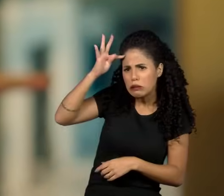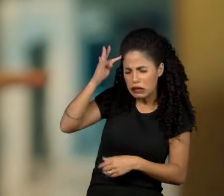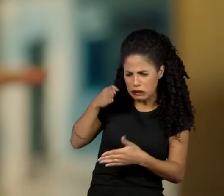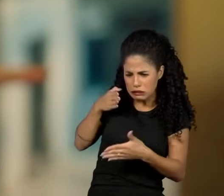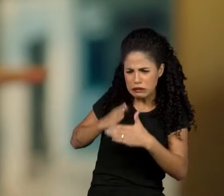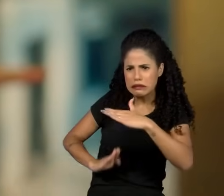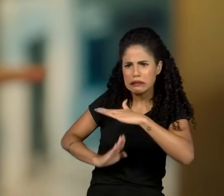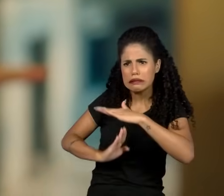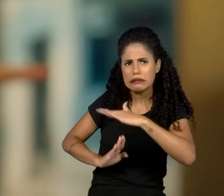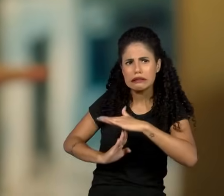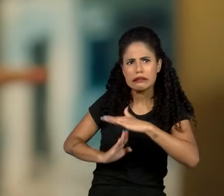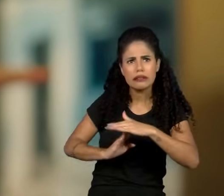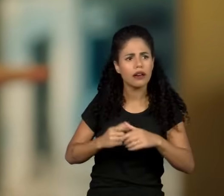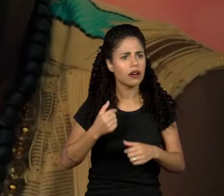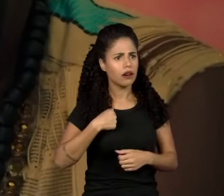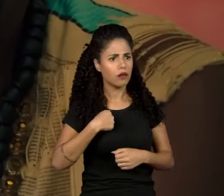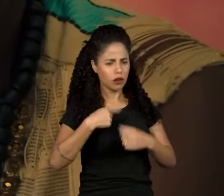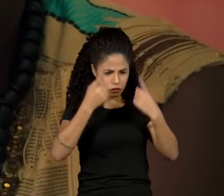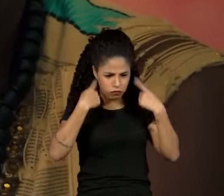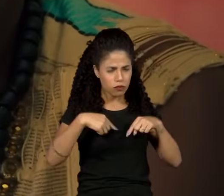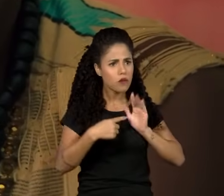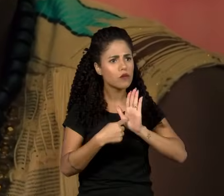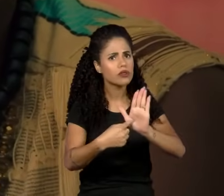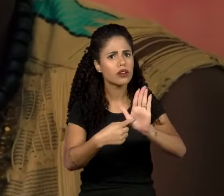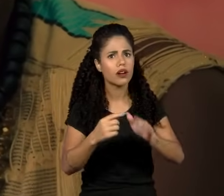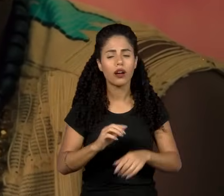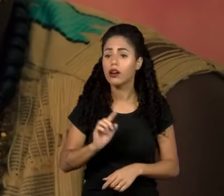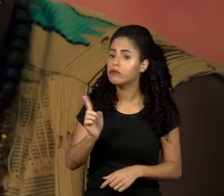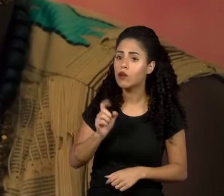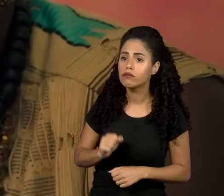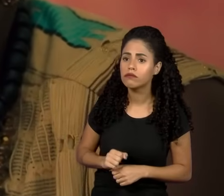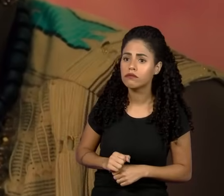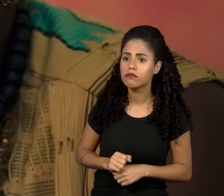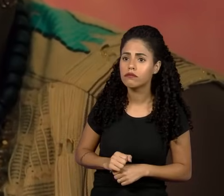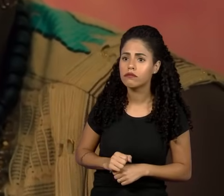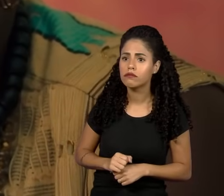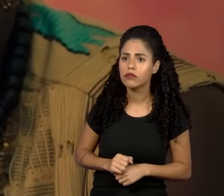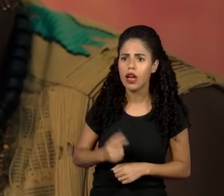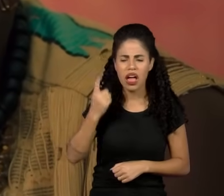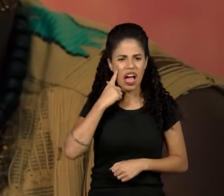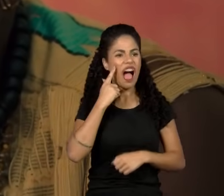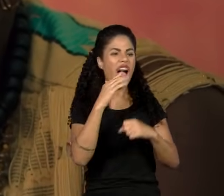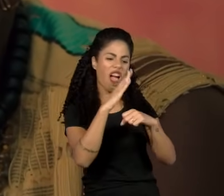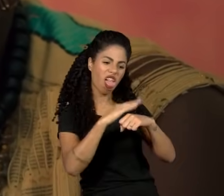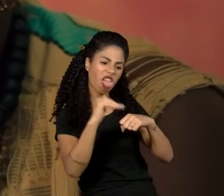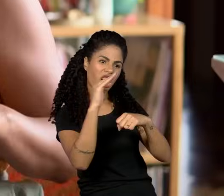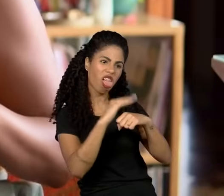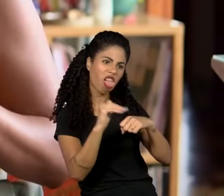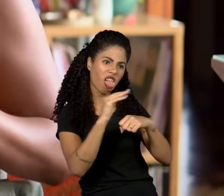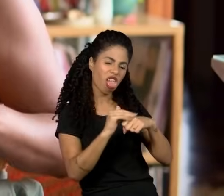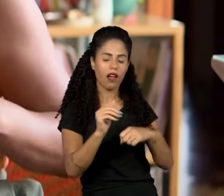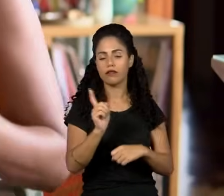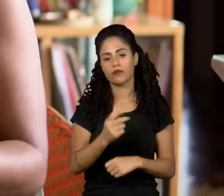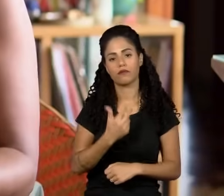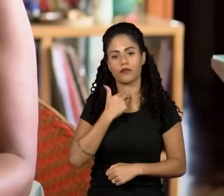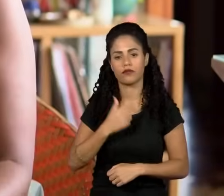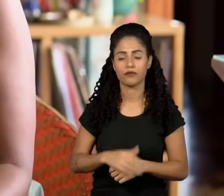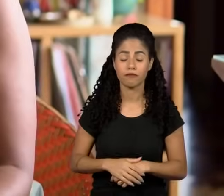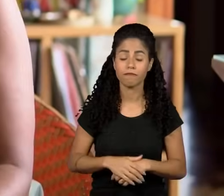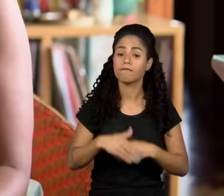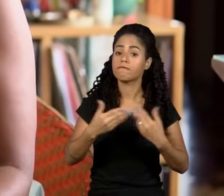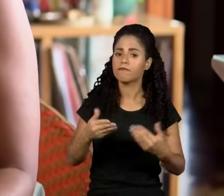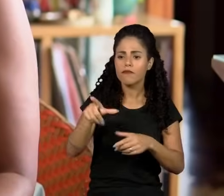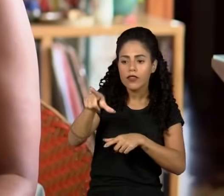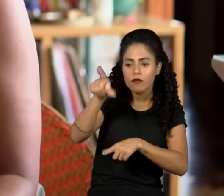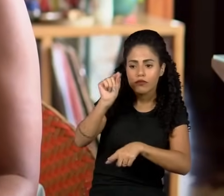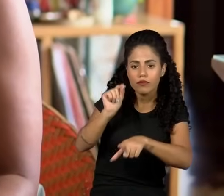Salvador? Uma chance de aparecer? Não. É querer agradar quem não gosta da gente. O universo escolhido